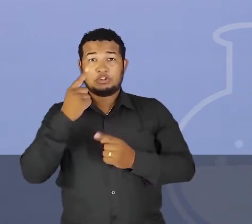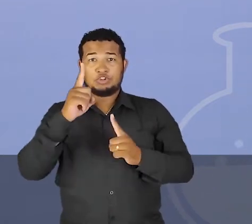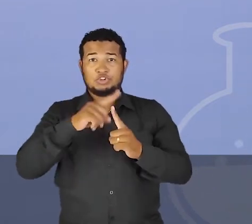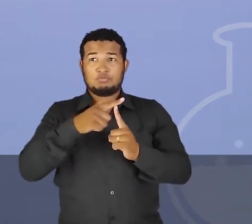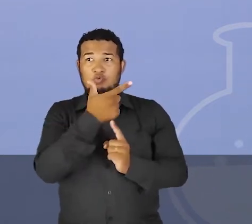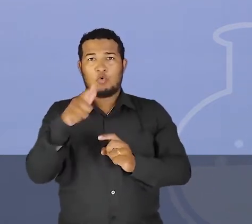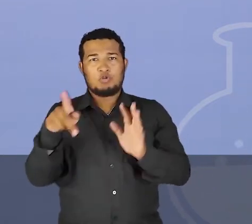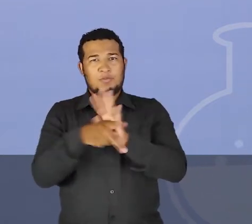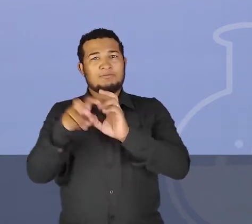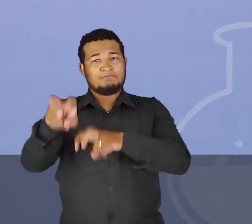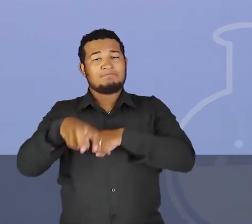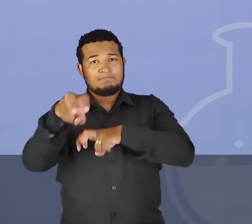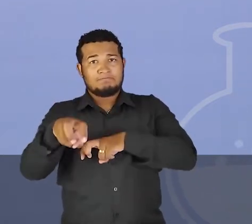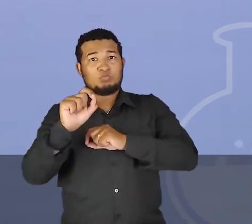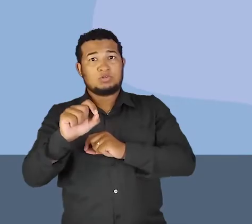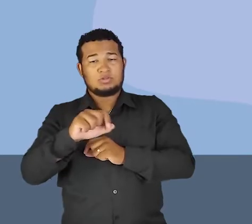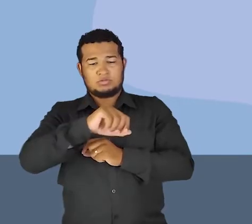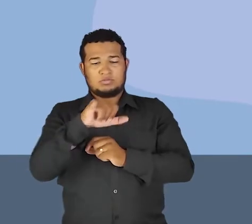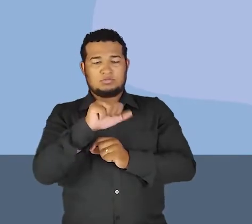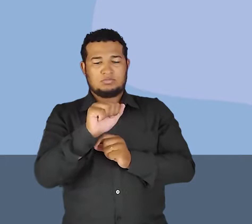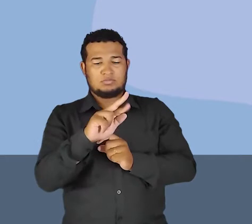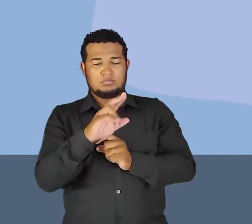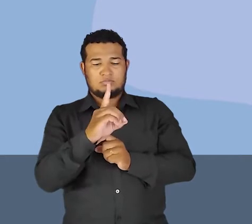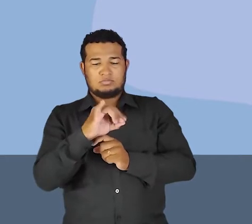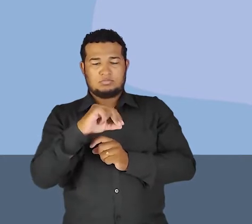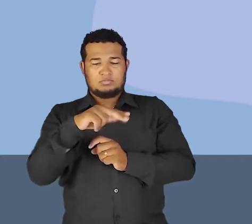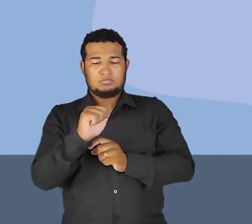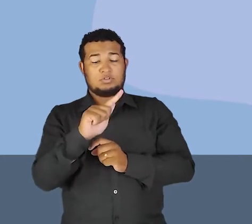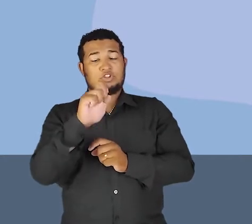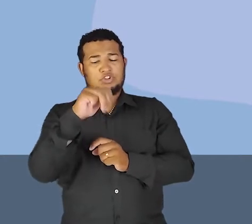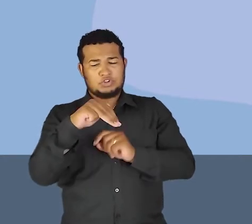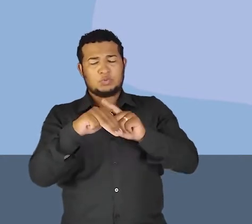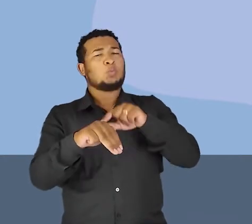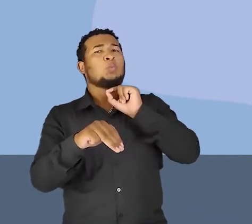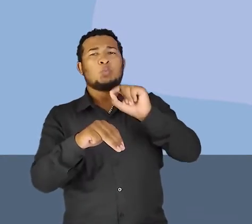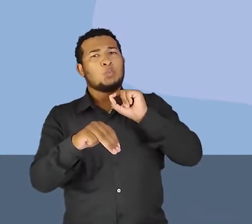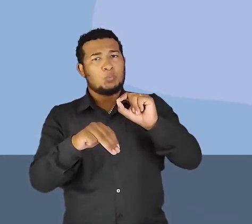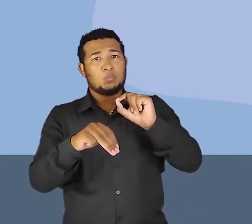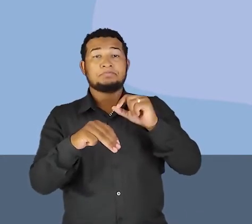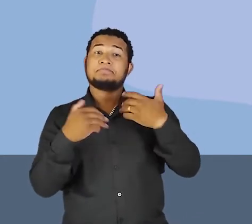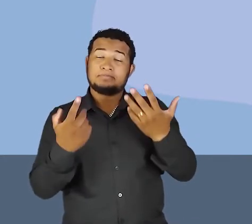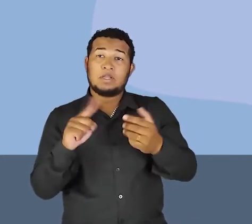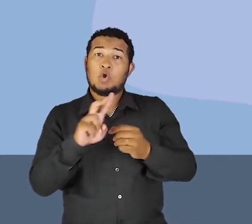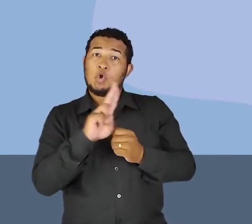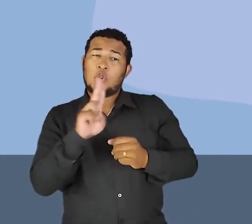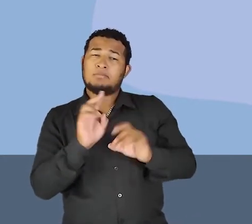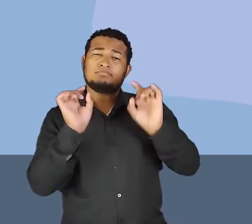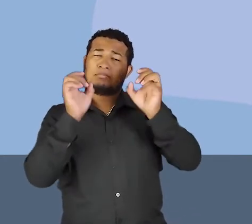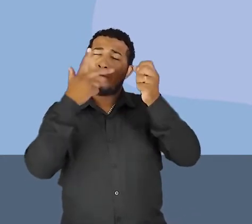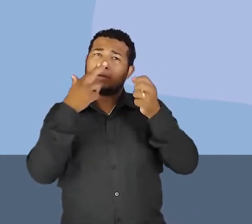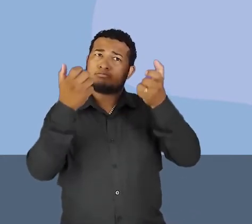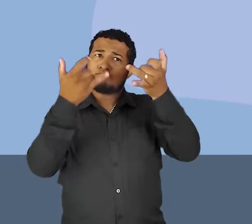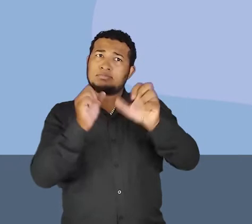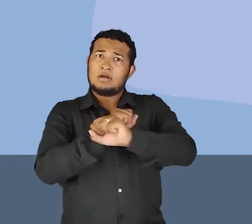de agricultura, a agricultura de jardinagem. Venha comigo no slide. Bom, o que é uma agricultura de jardinagem? O próprio nome